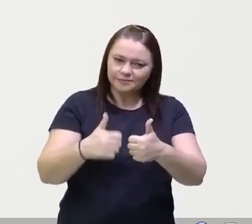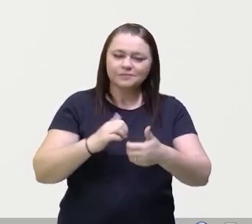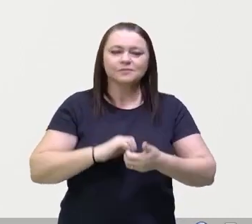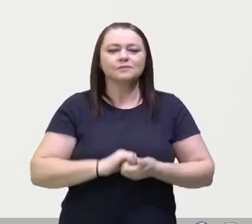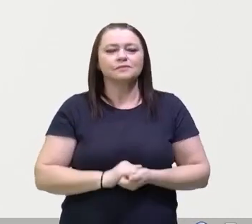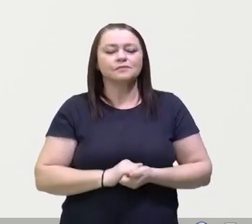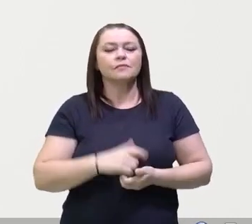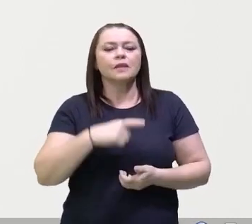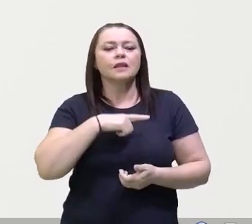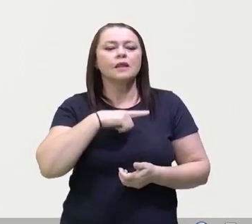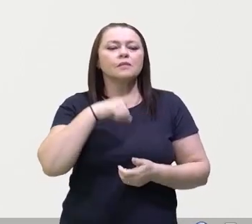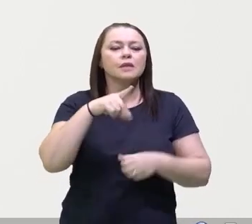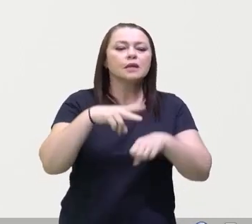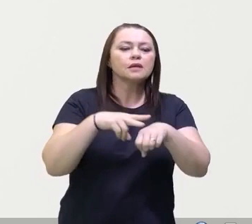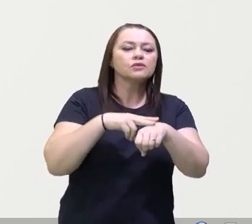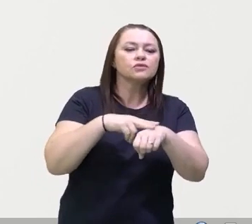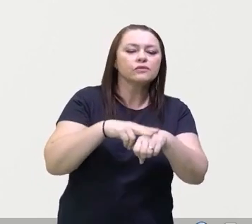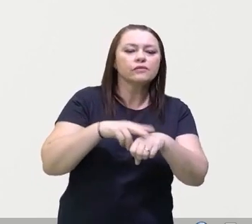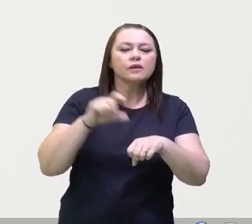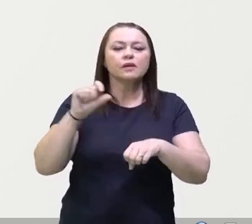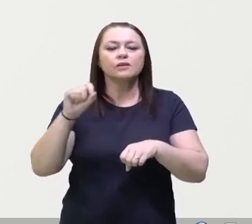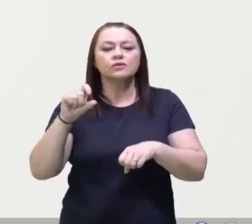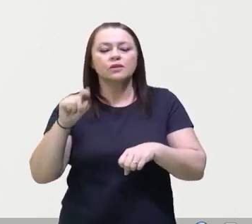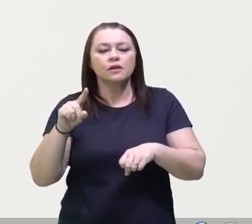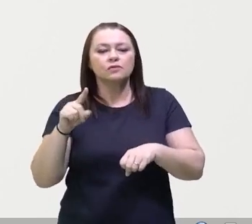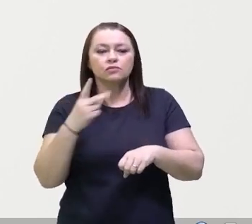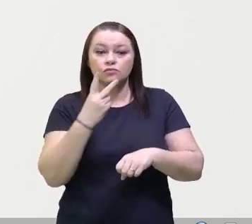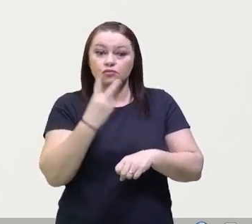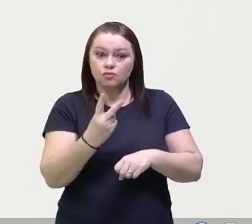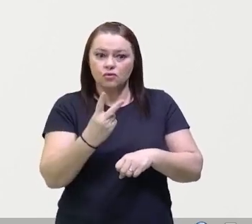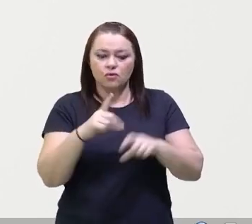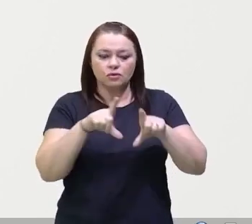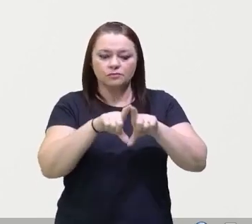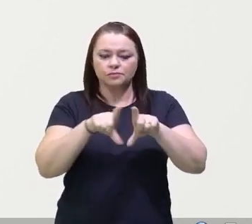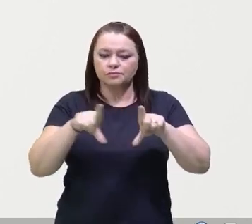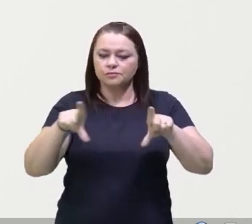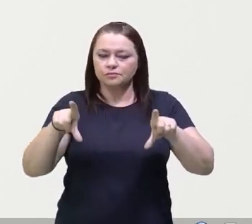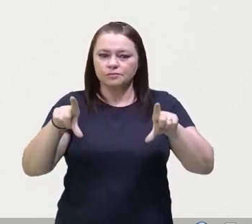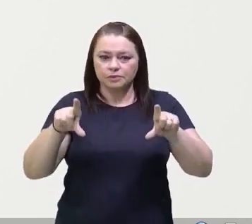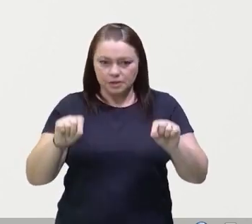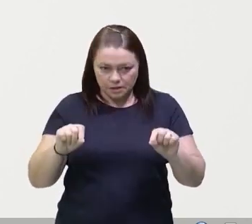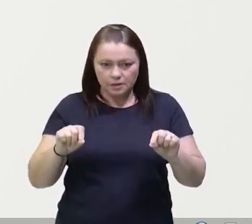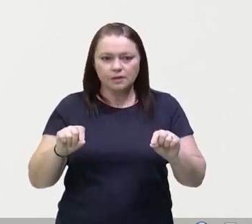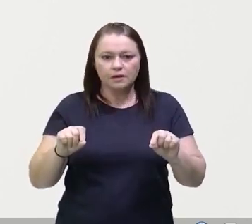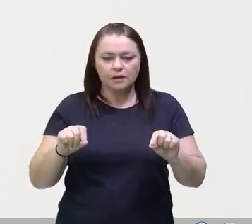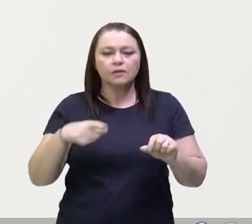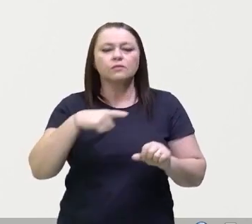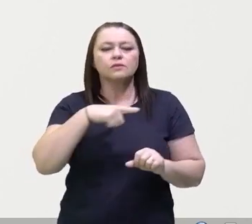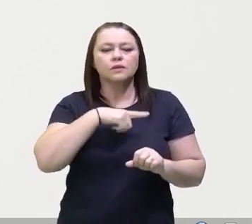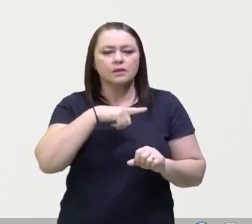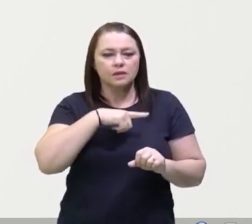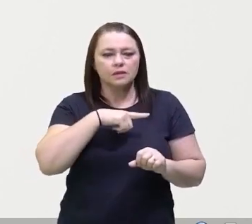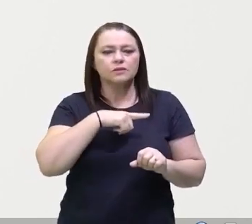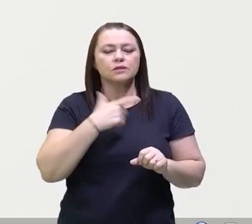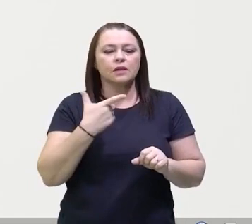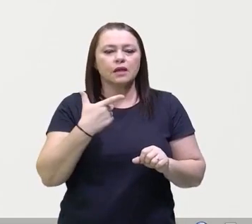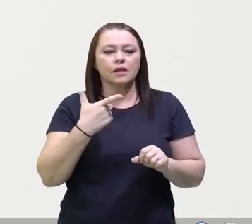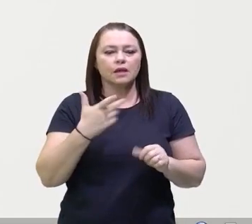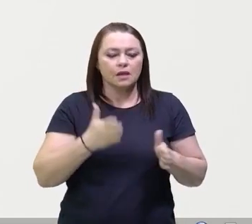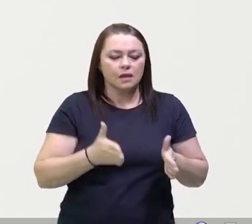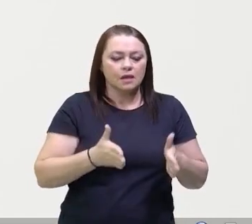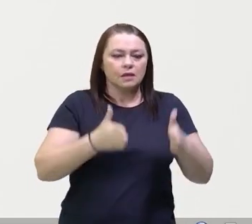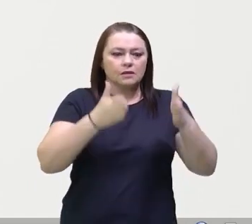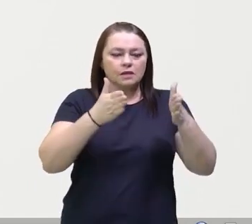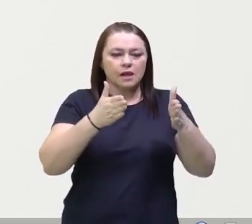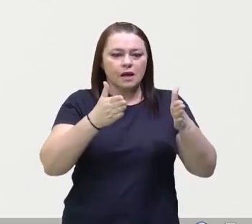de verde e azul retângulos, tá certo? Vimos que os retângulos possuem o quê? Lados